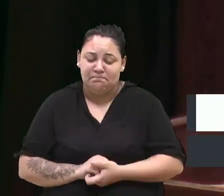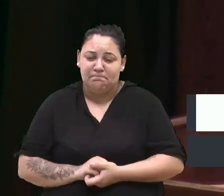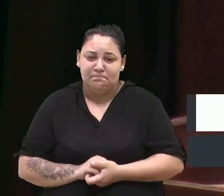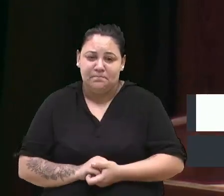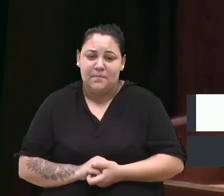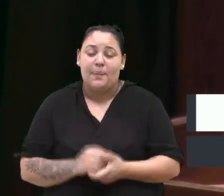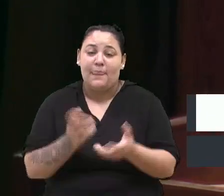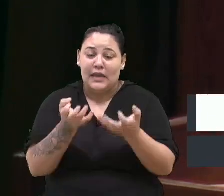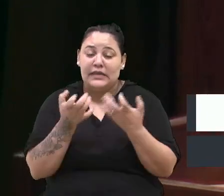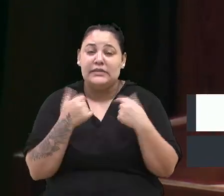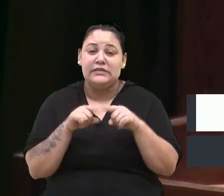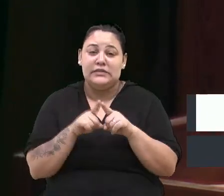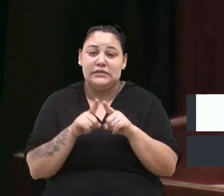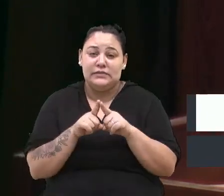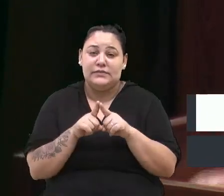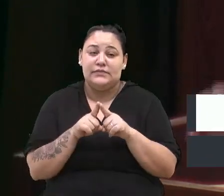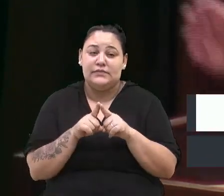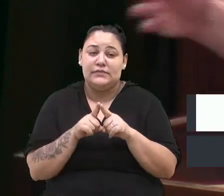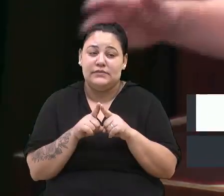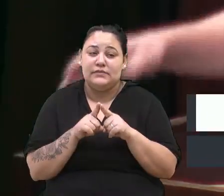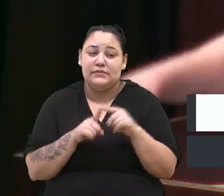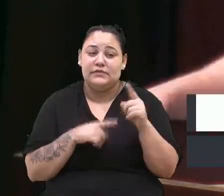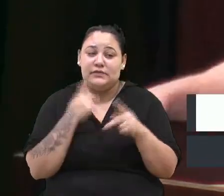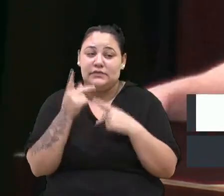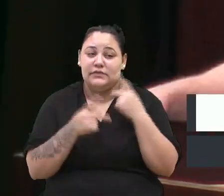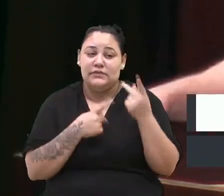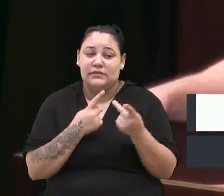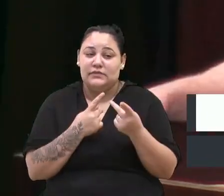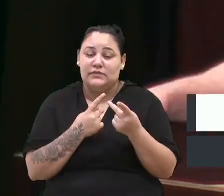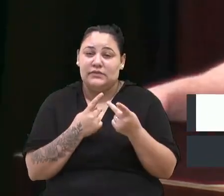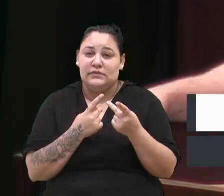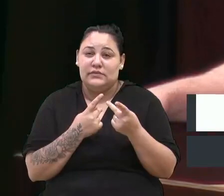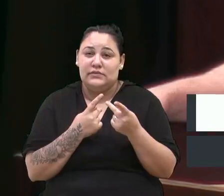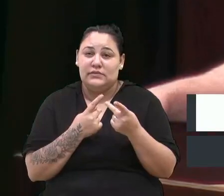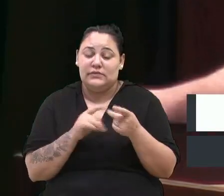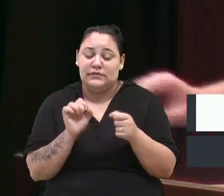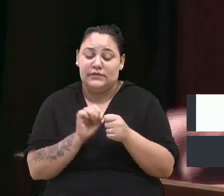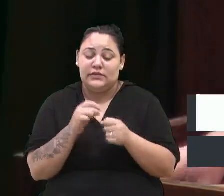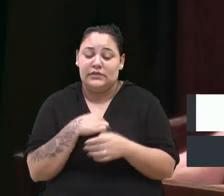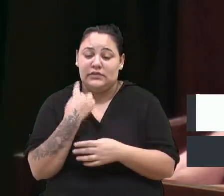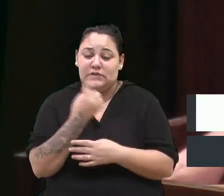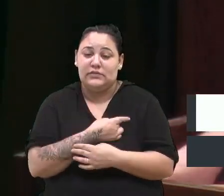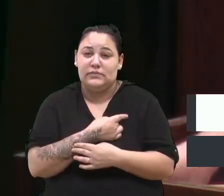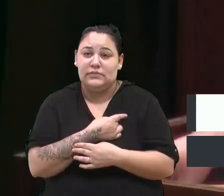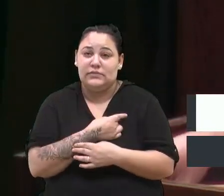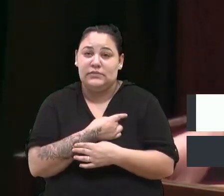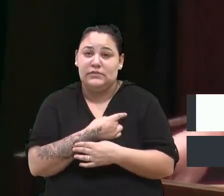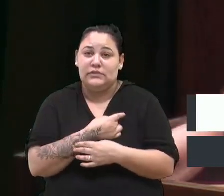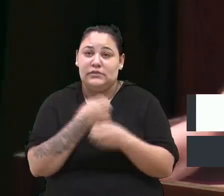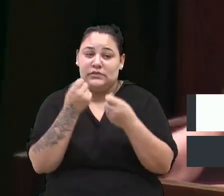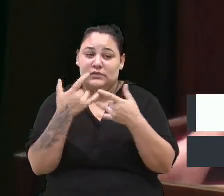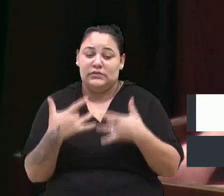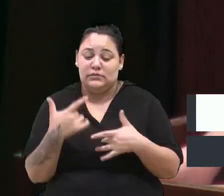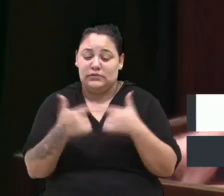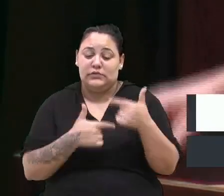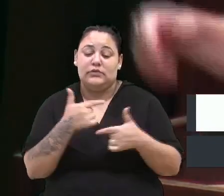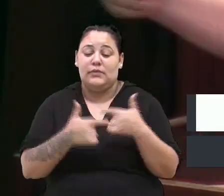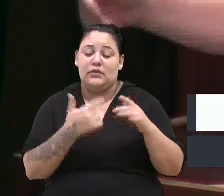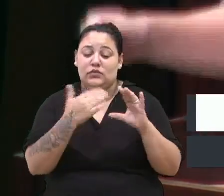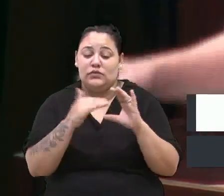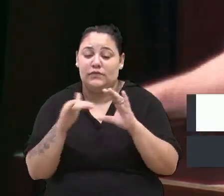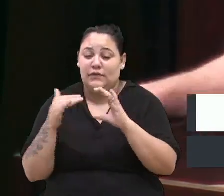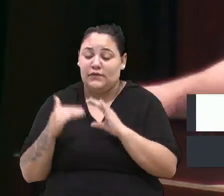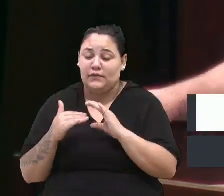Queria comentar com os colegas aqui, então, fazer a nossa prestação de contas desses encaminhamentos